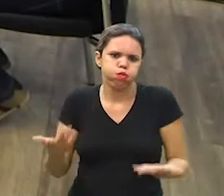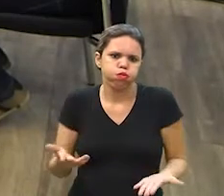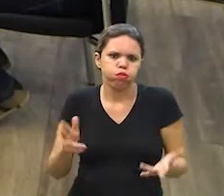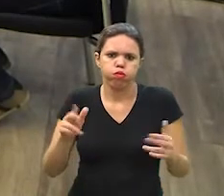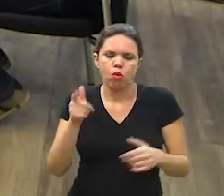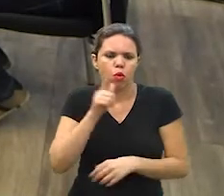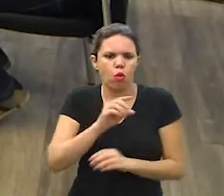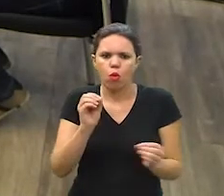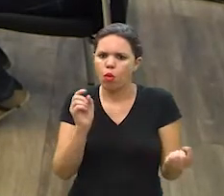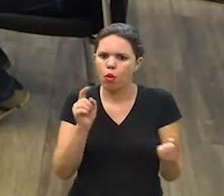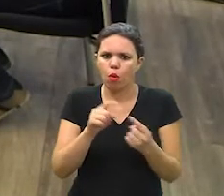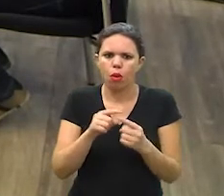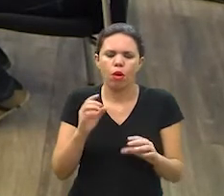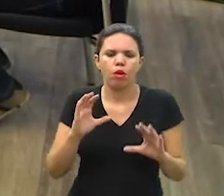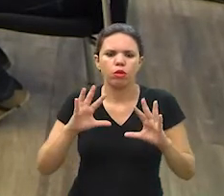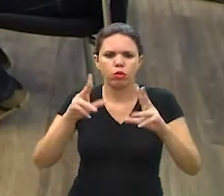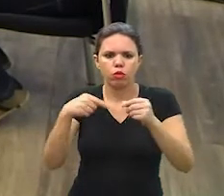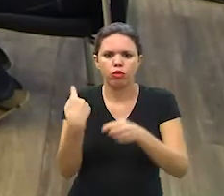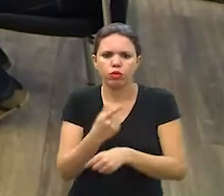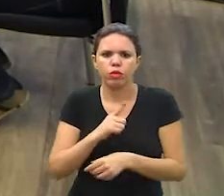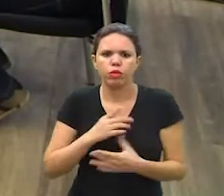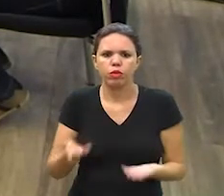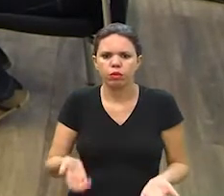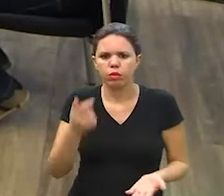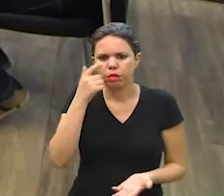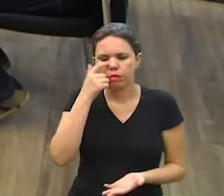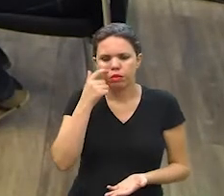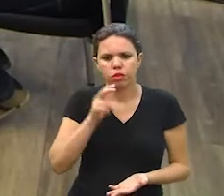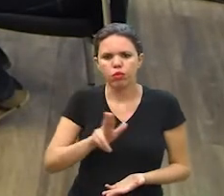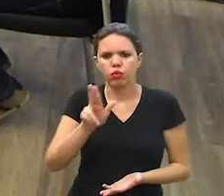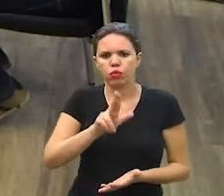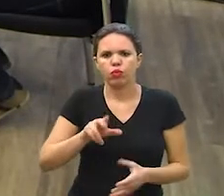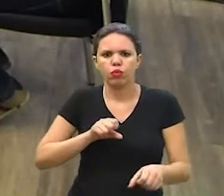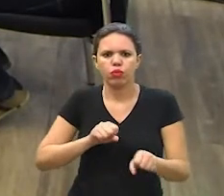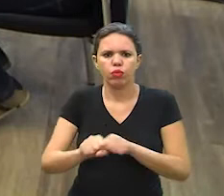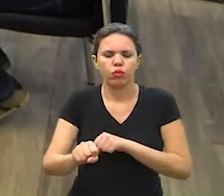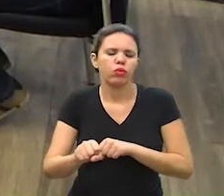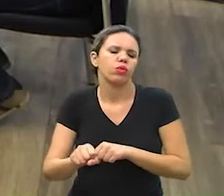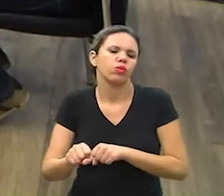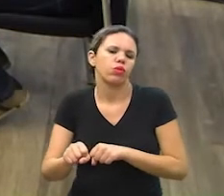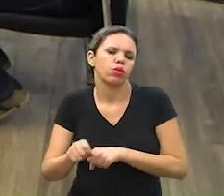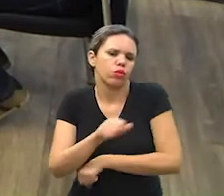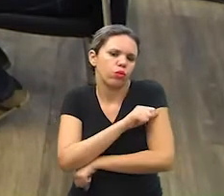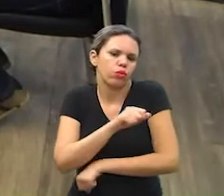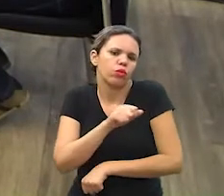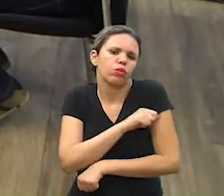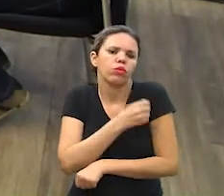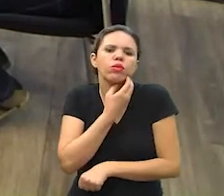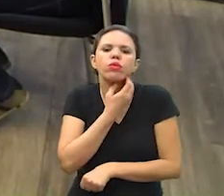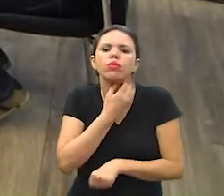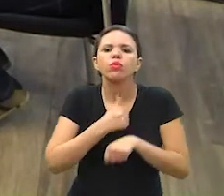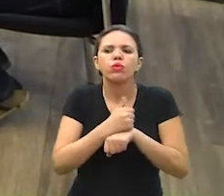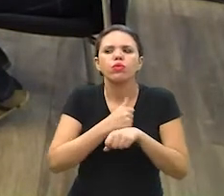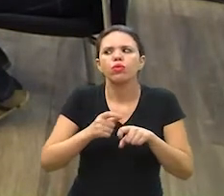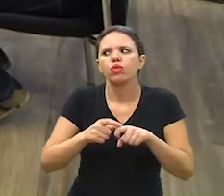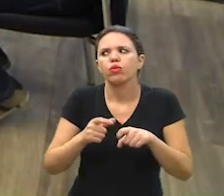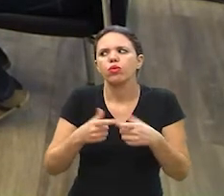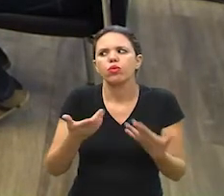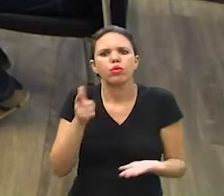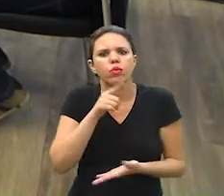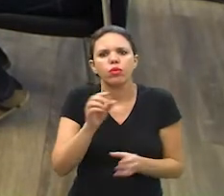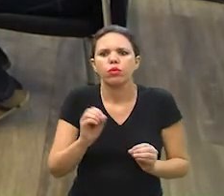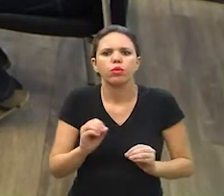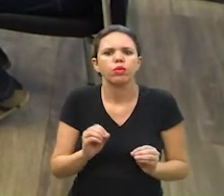não conseguiu, com tudo que nós temos, as nossas universidades formadoras desses profissionais, não